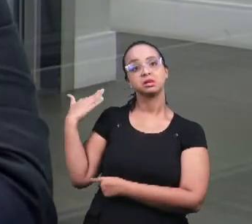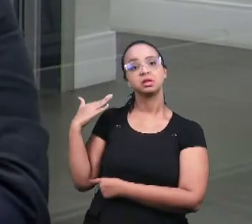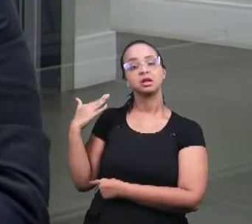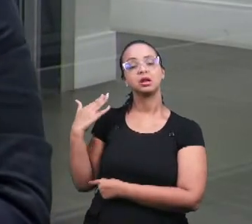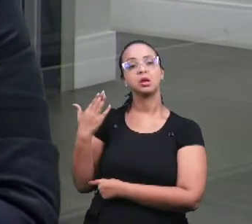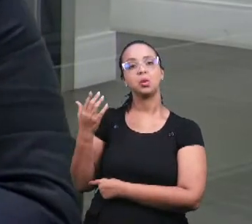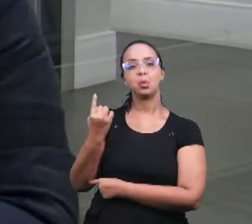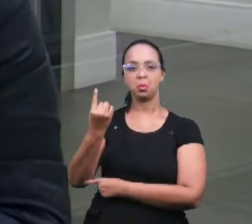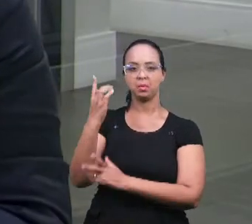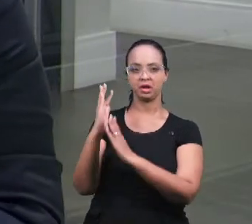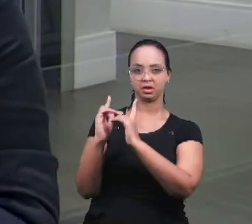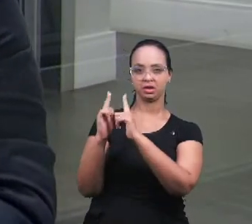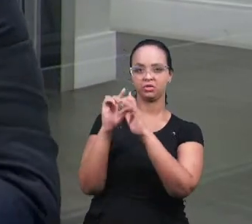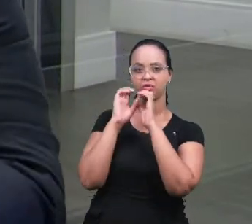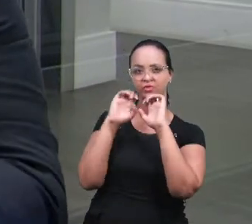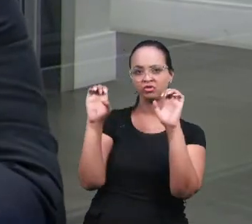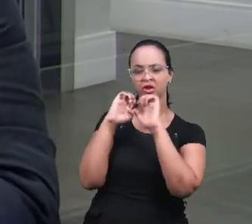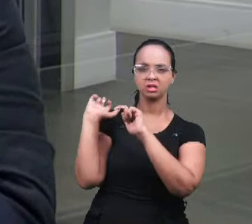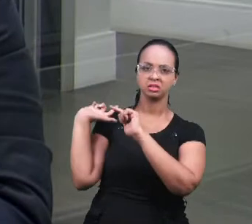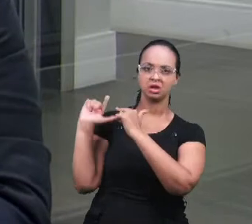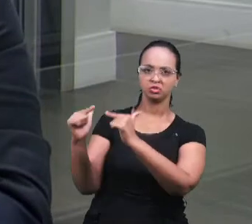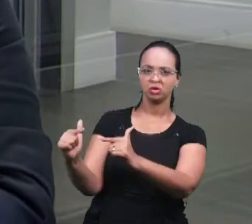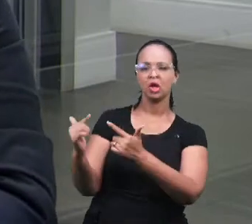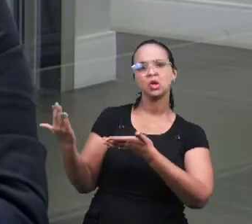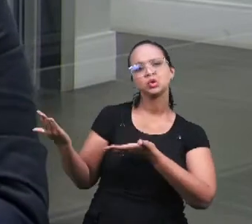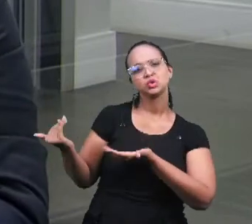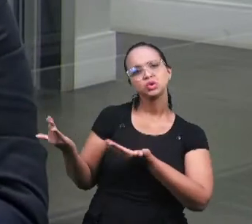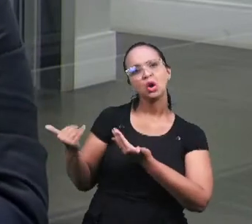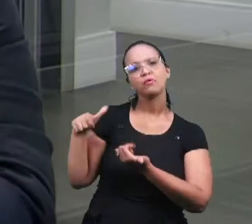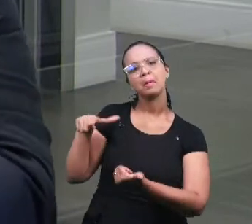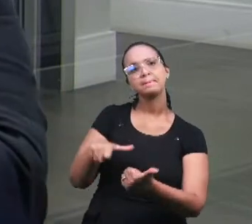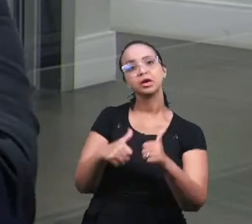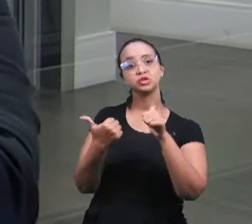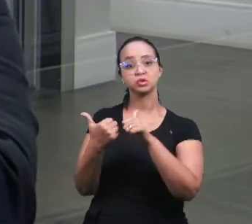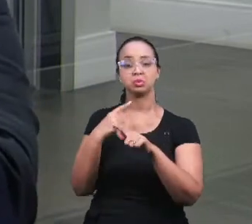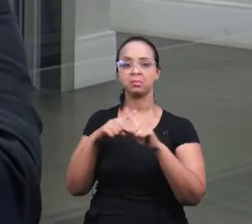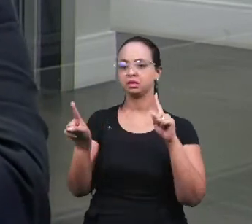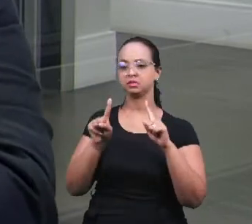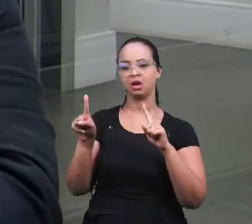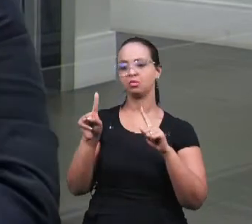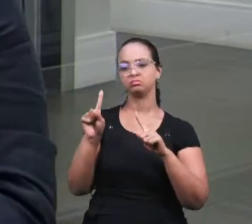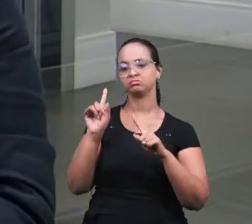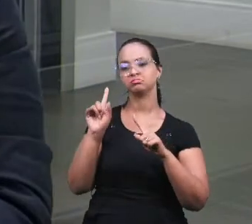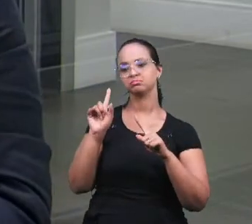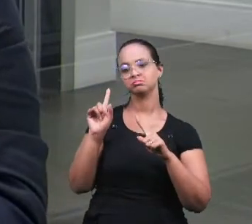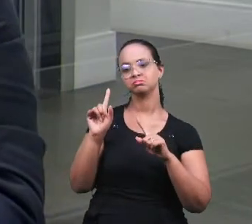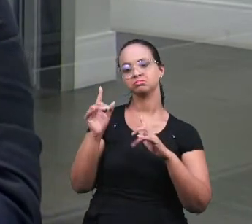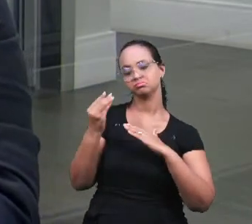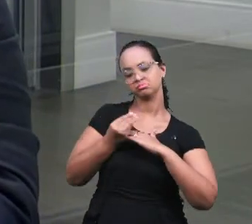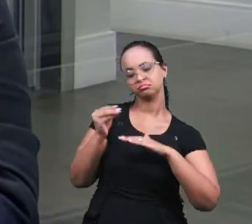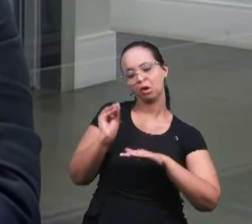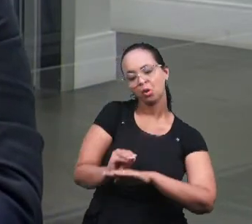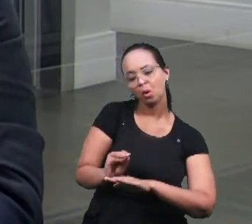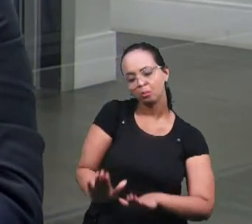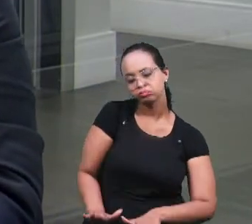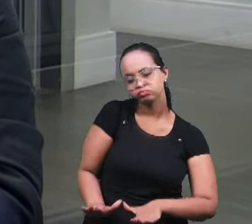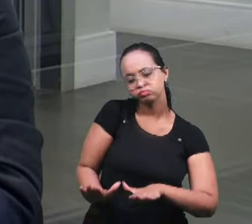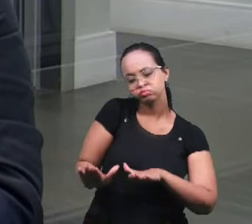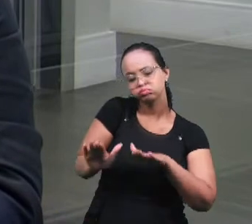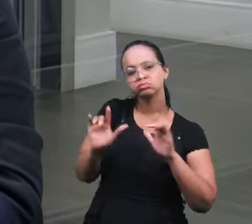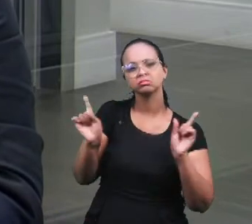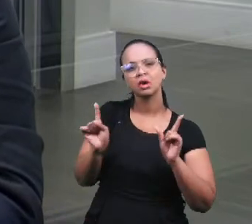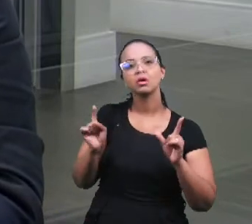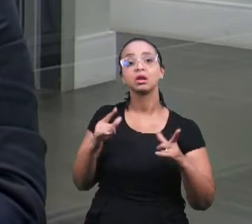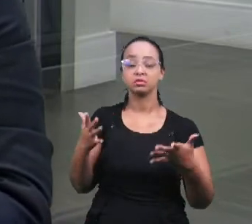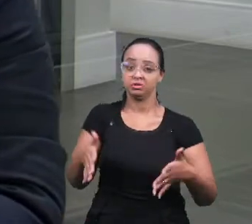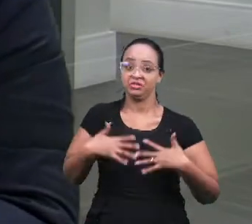igreja evangélica tradicional, quando bem jovem, chegou a se batizar, mas ela não me criou no evangelho. Então ela ficou